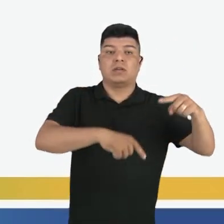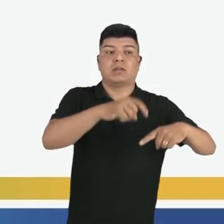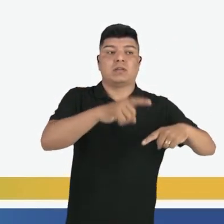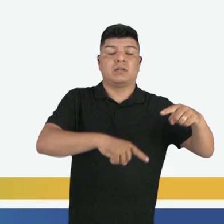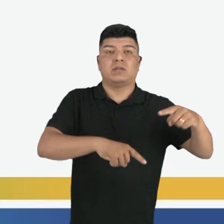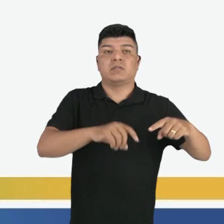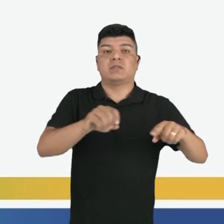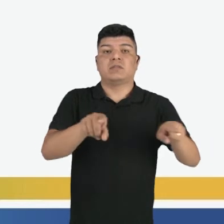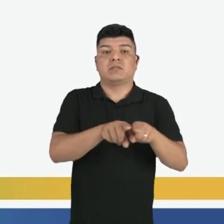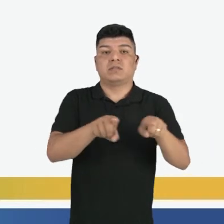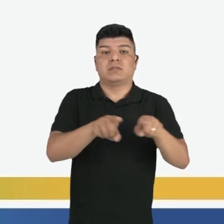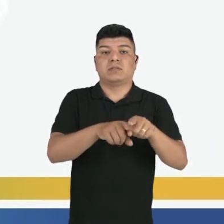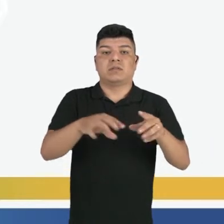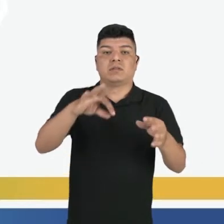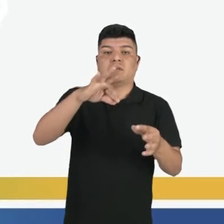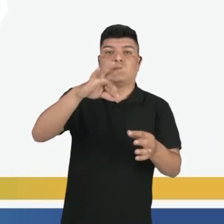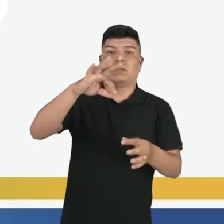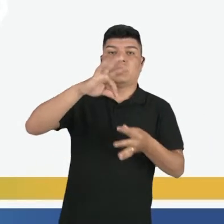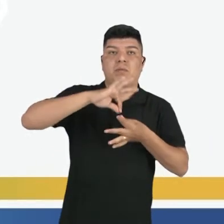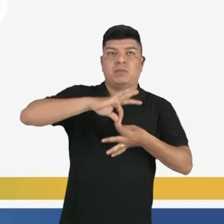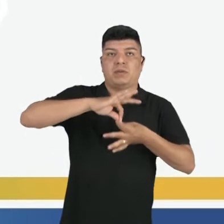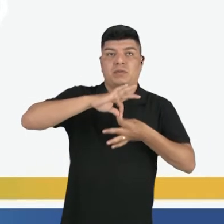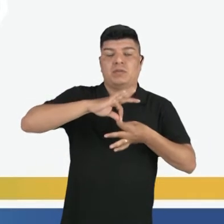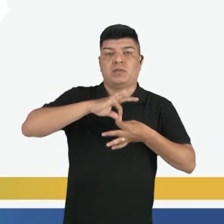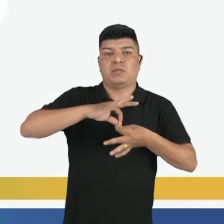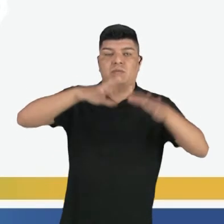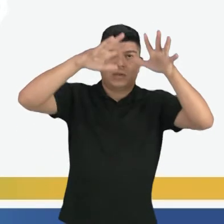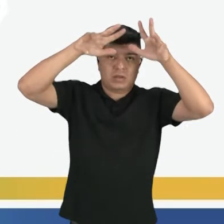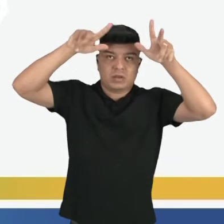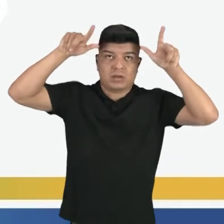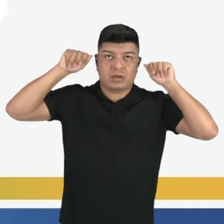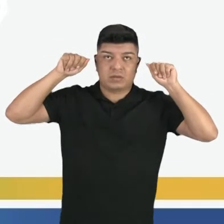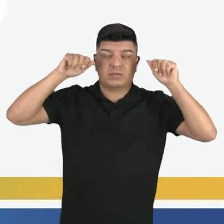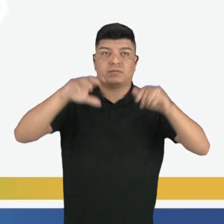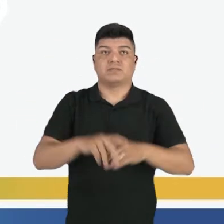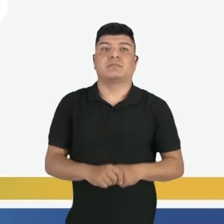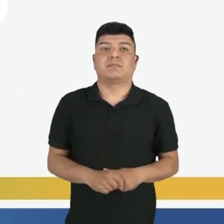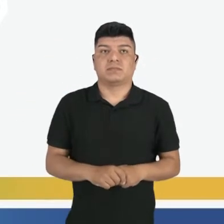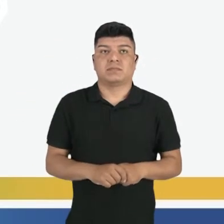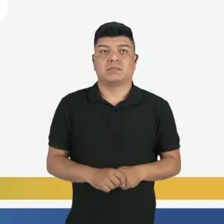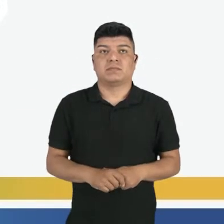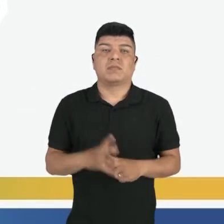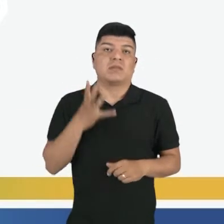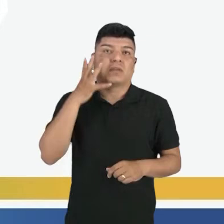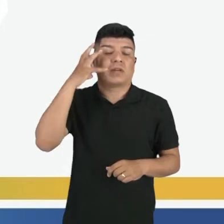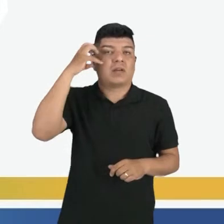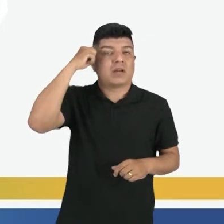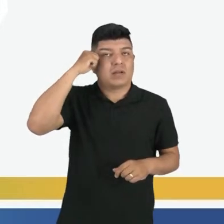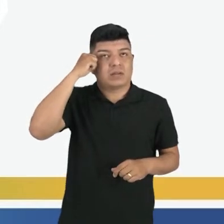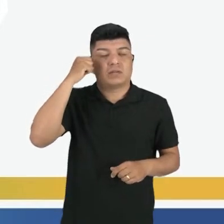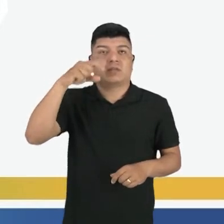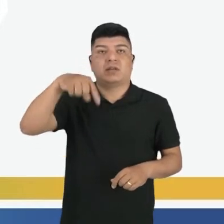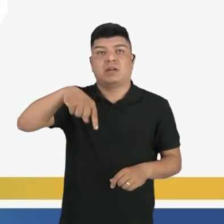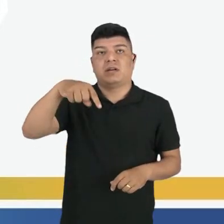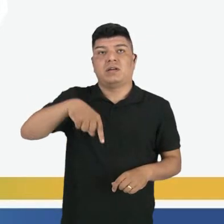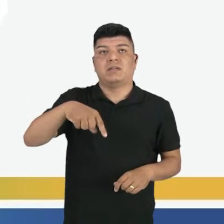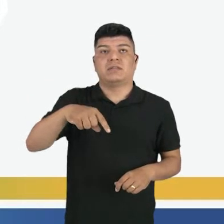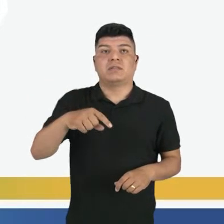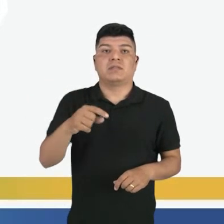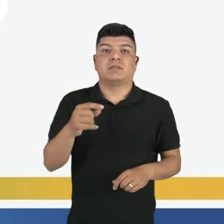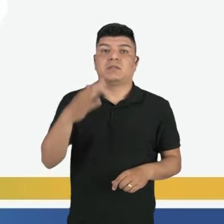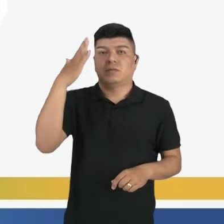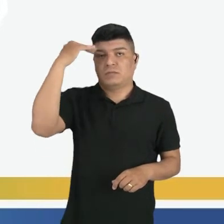material e espiritual do Acre. E o patrimônio arqueológico no Acre, os